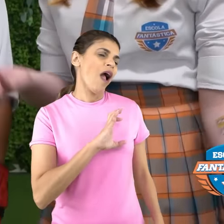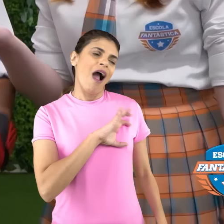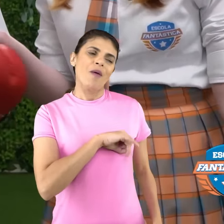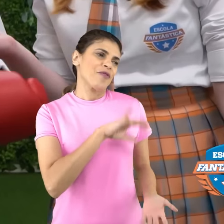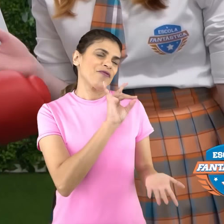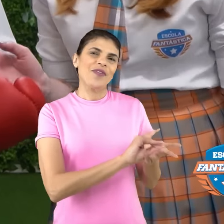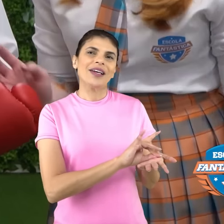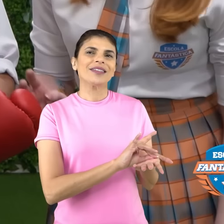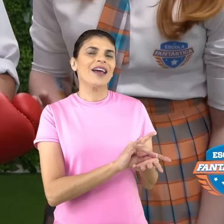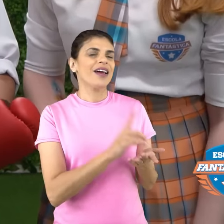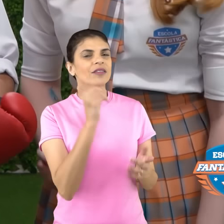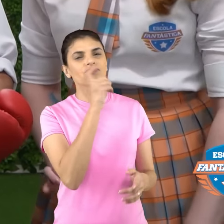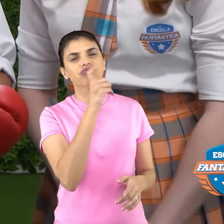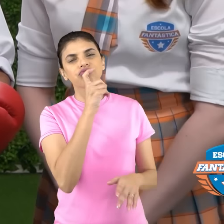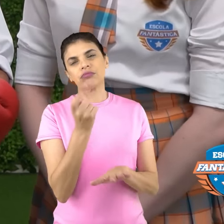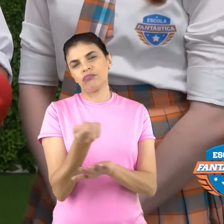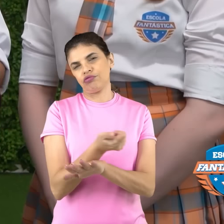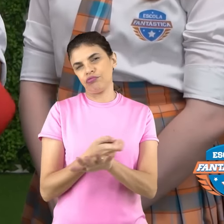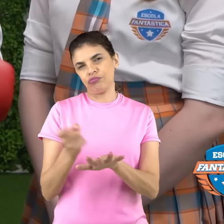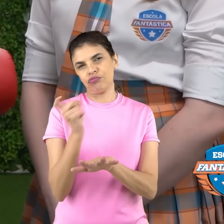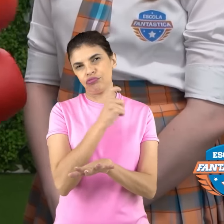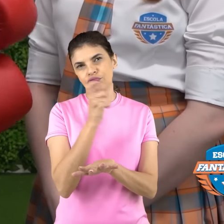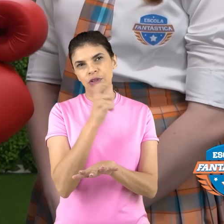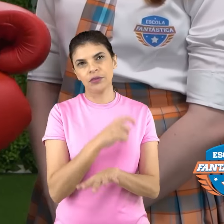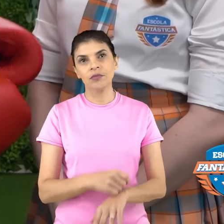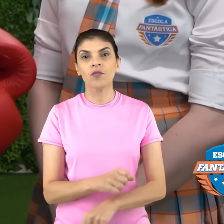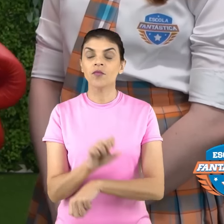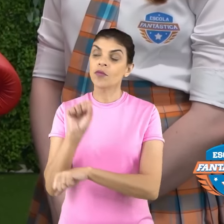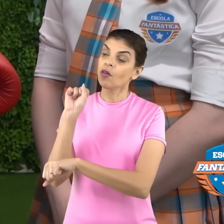de verdade, era fake.